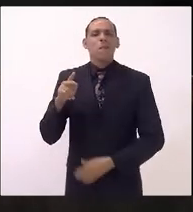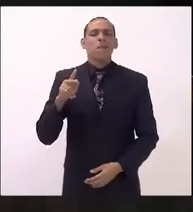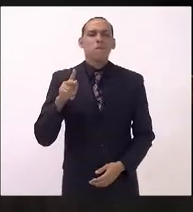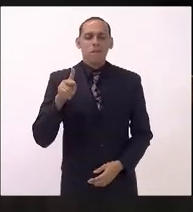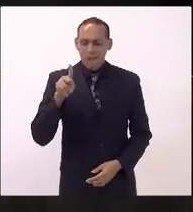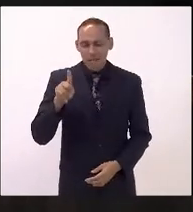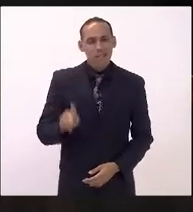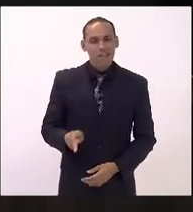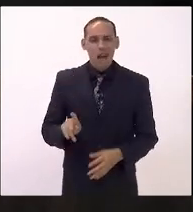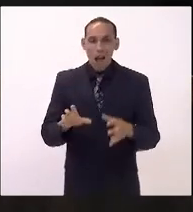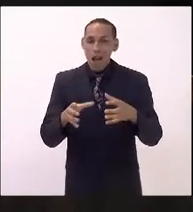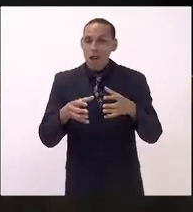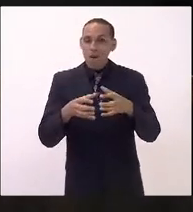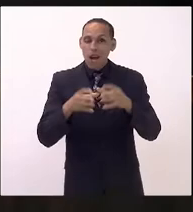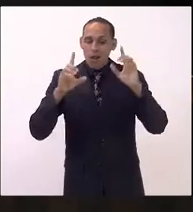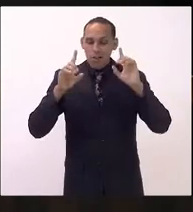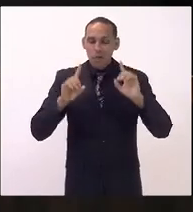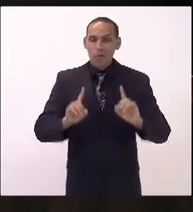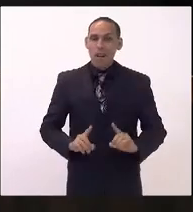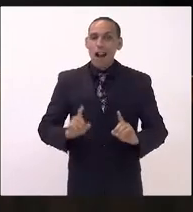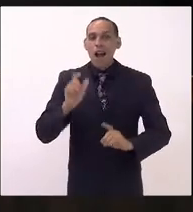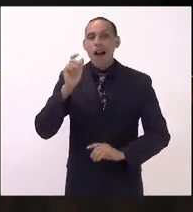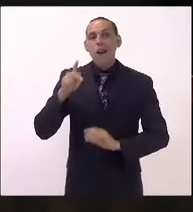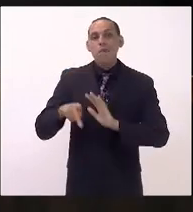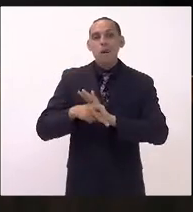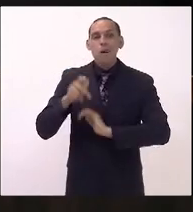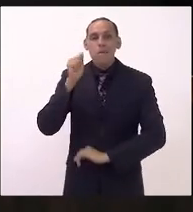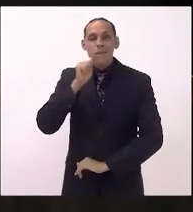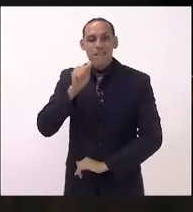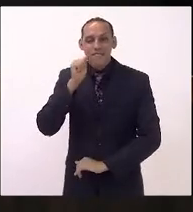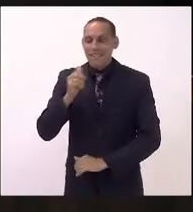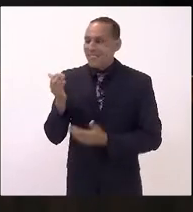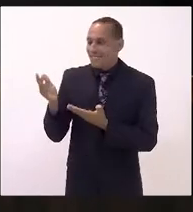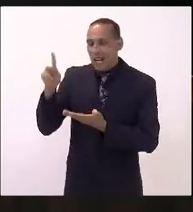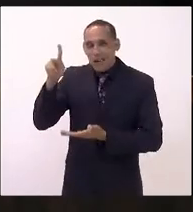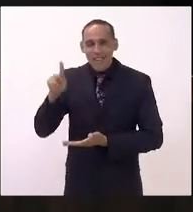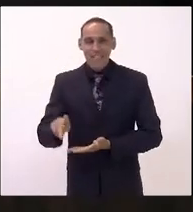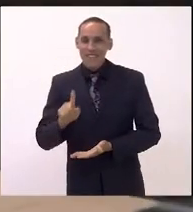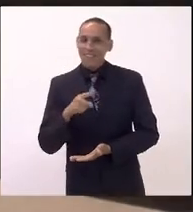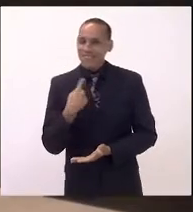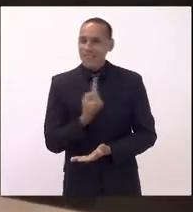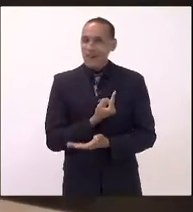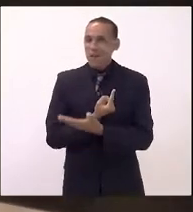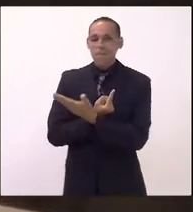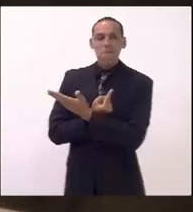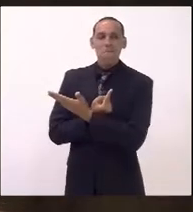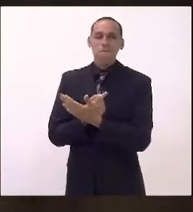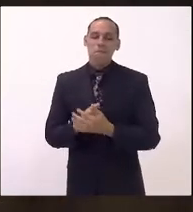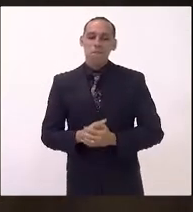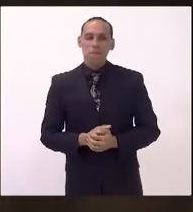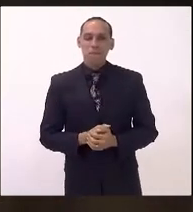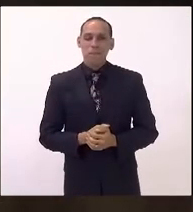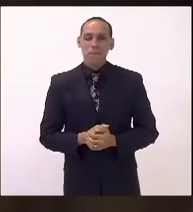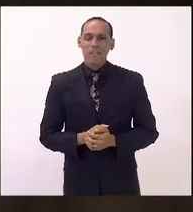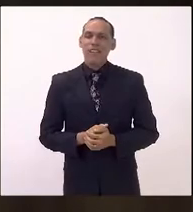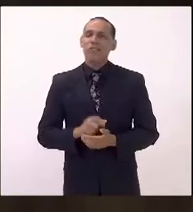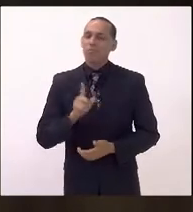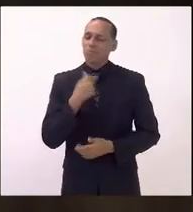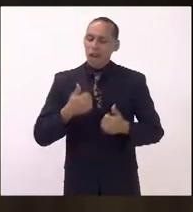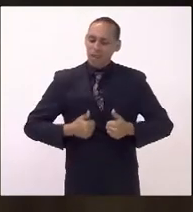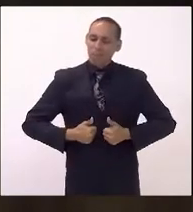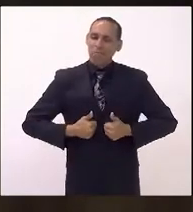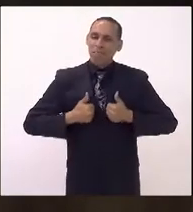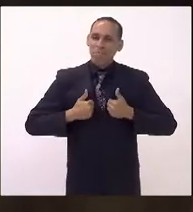preside a Comissão dos Direitos da Mulher, portanto, nossa presidente, e que muito nos orgulha com a